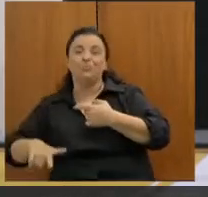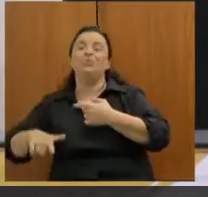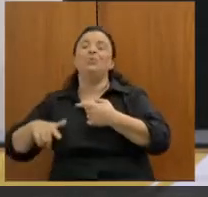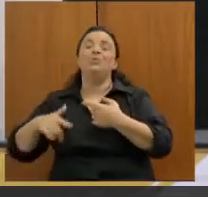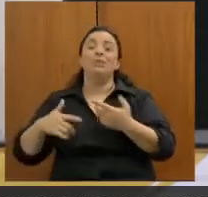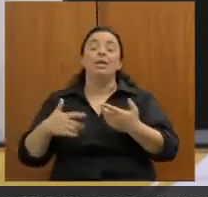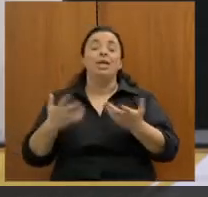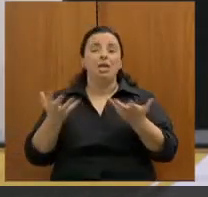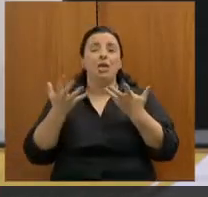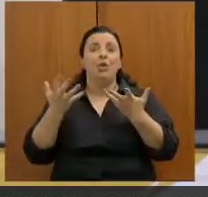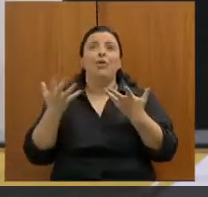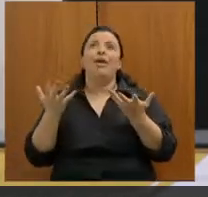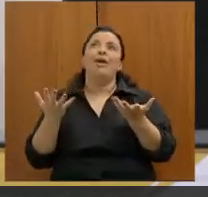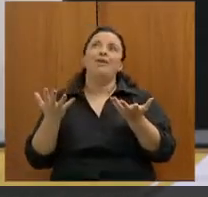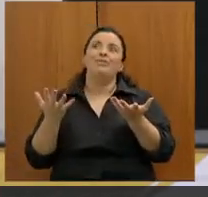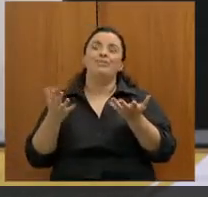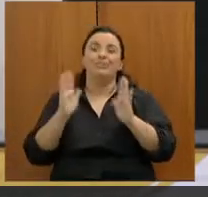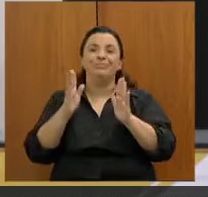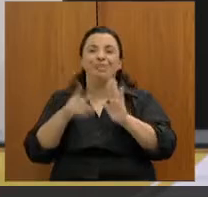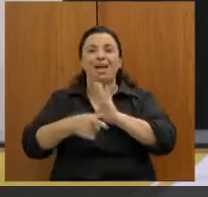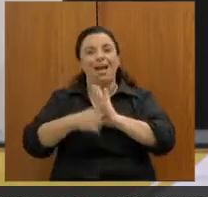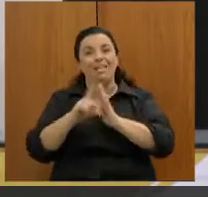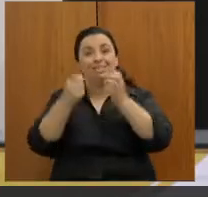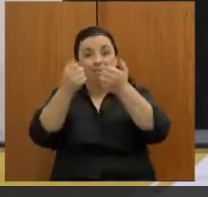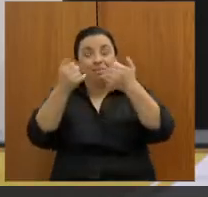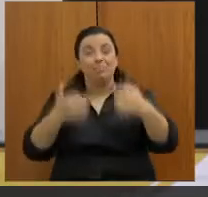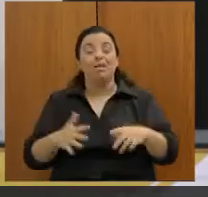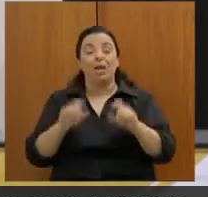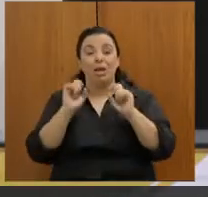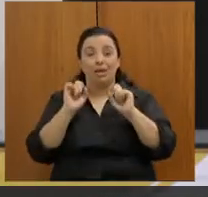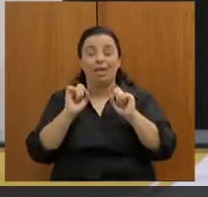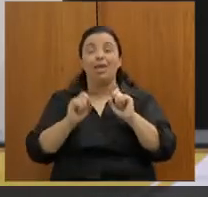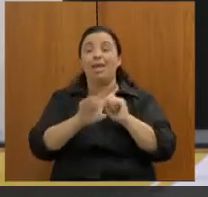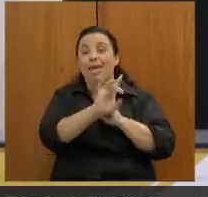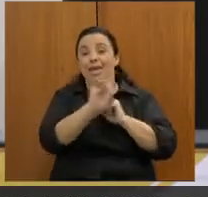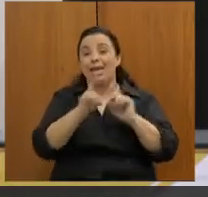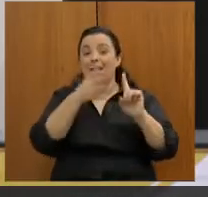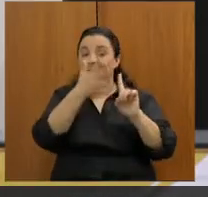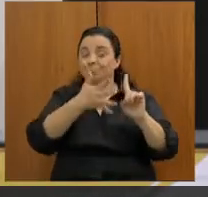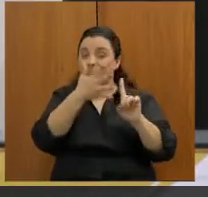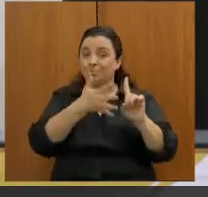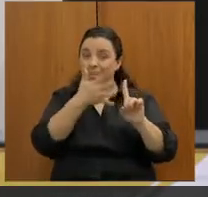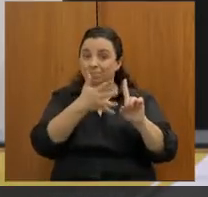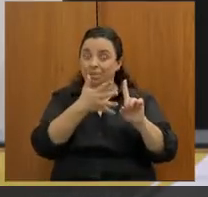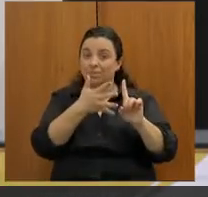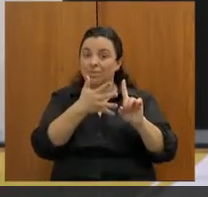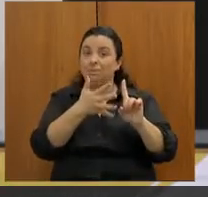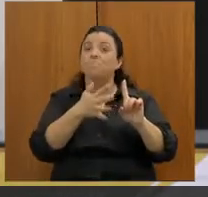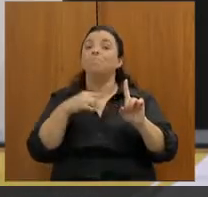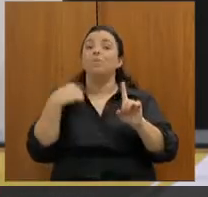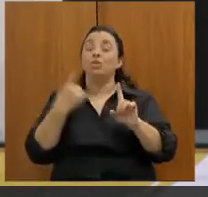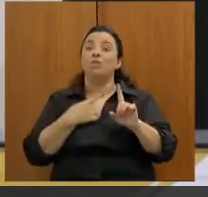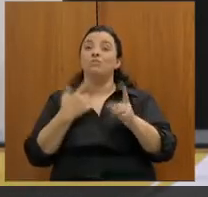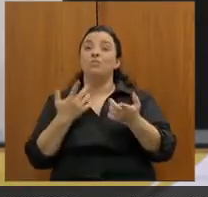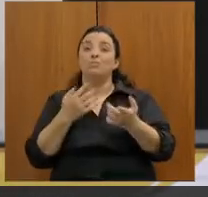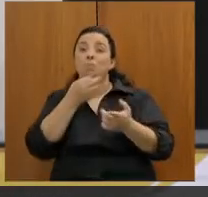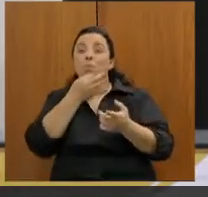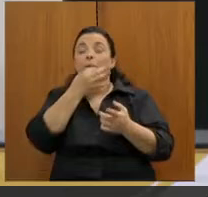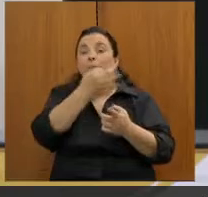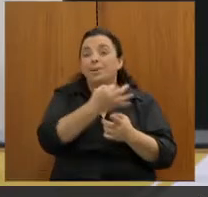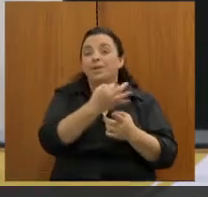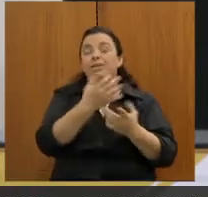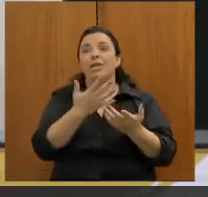antecipar que durante as intervenções das nossas palestrantes nós vamos fazer algumas intervenções